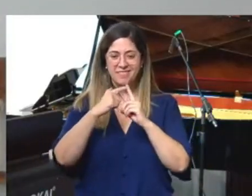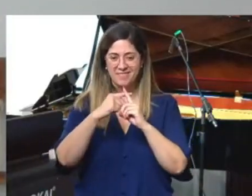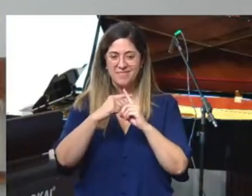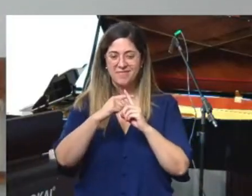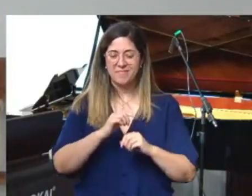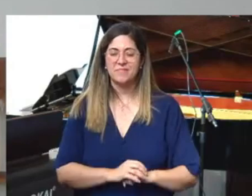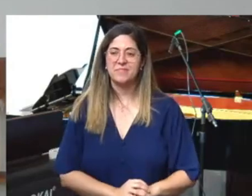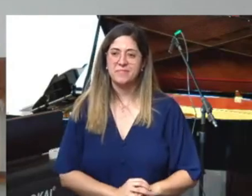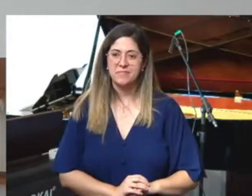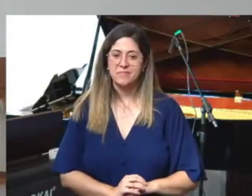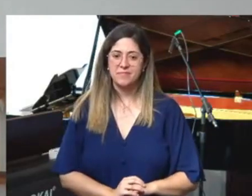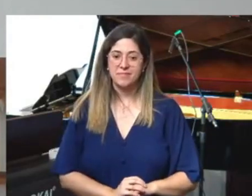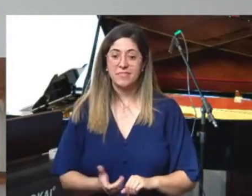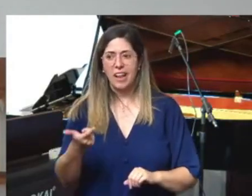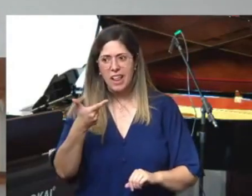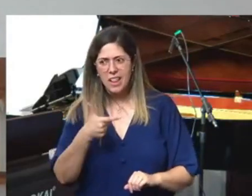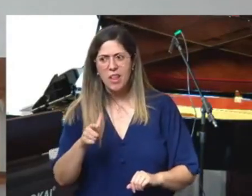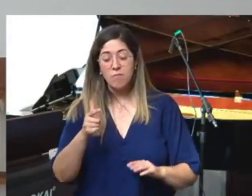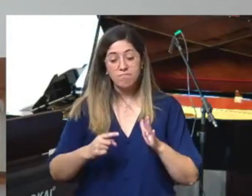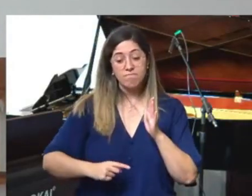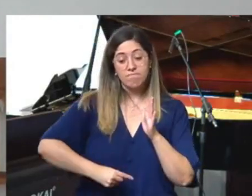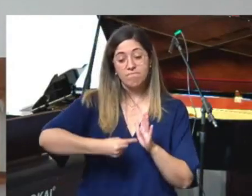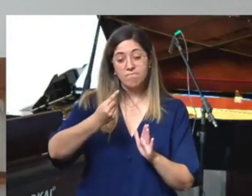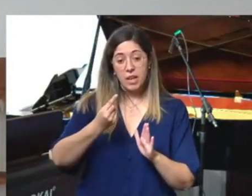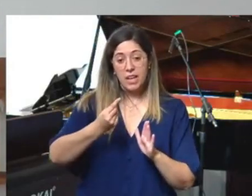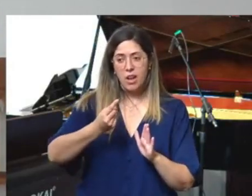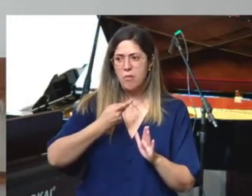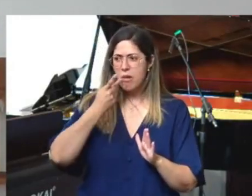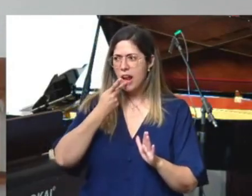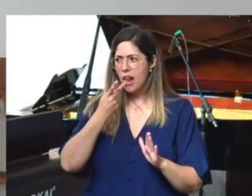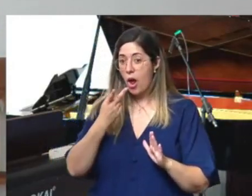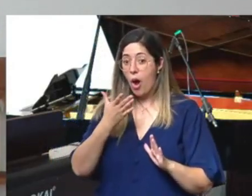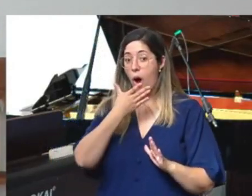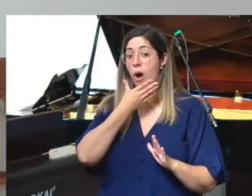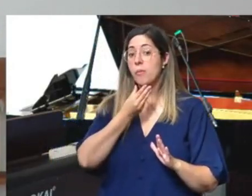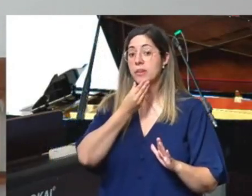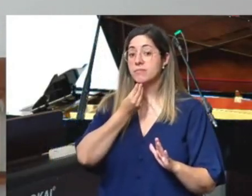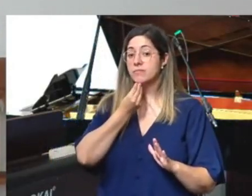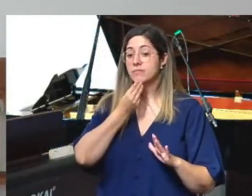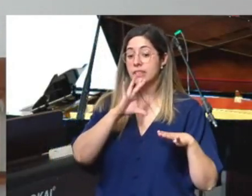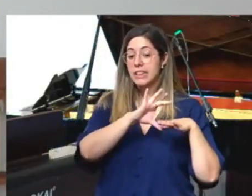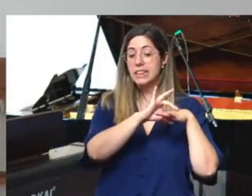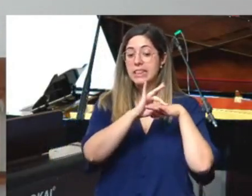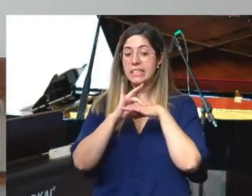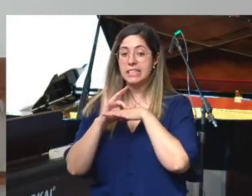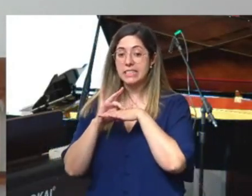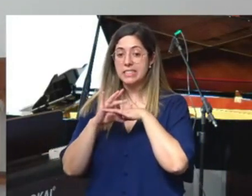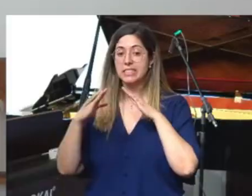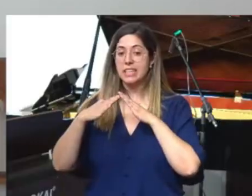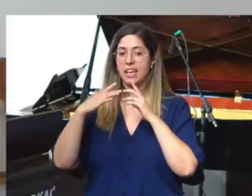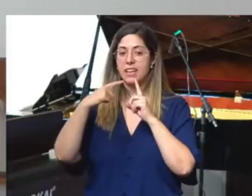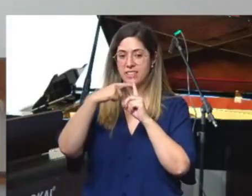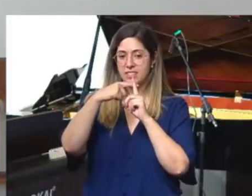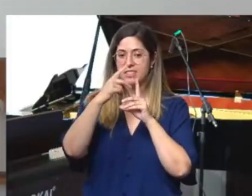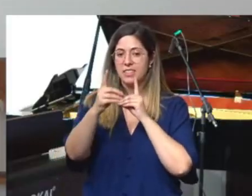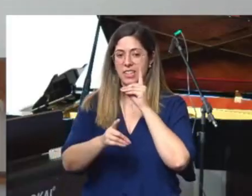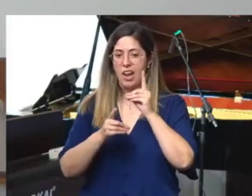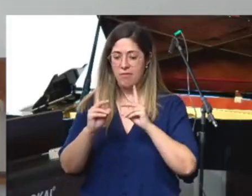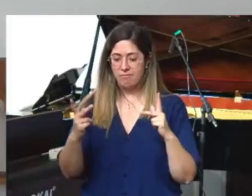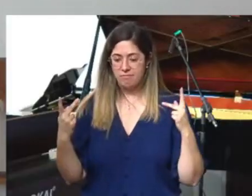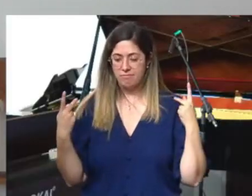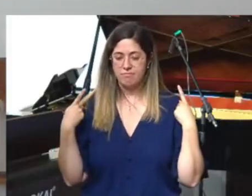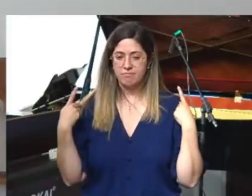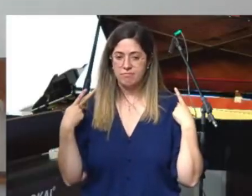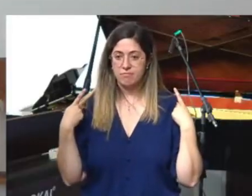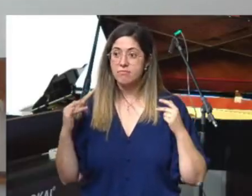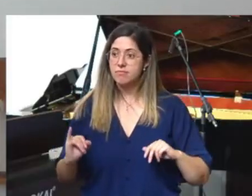se dirige mais uma vez, e inicialmente aos homens da igreja. Percebam um papel fundamental